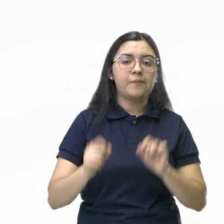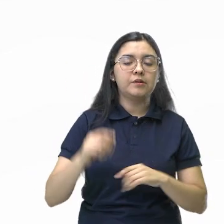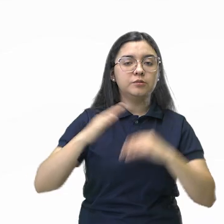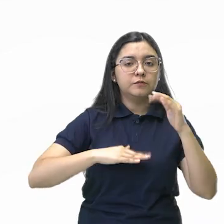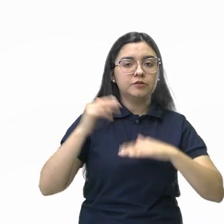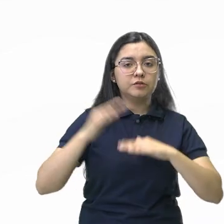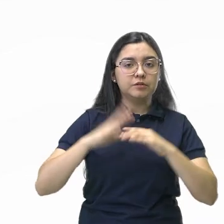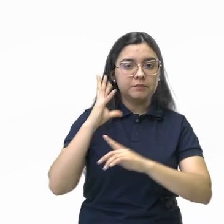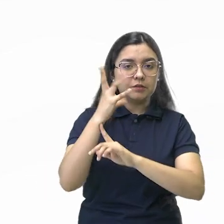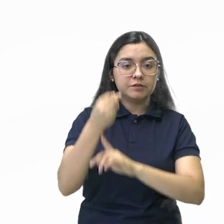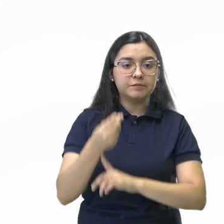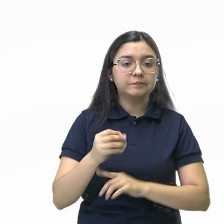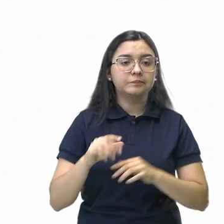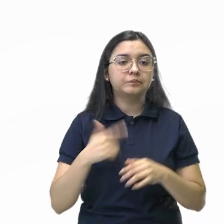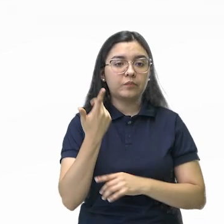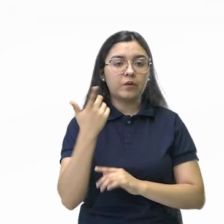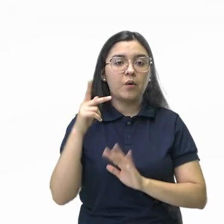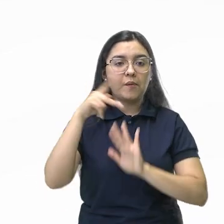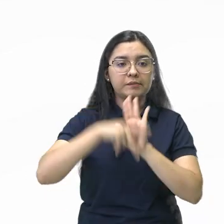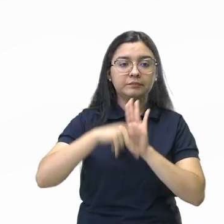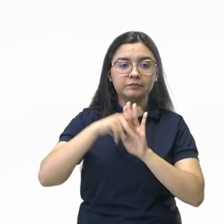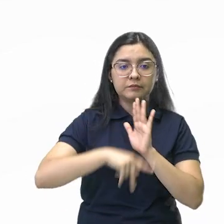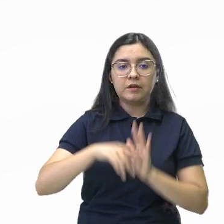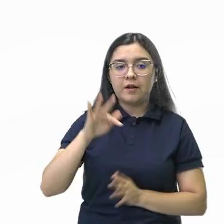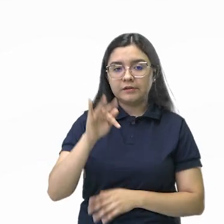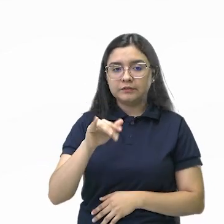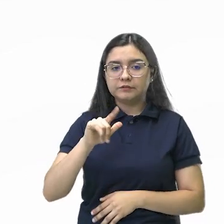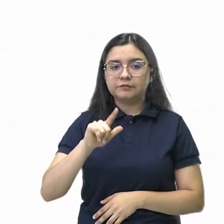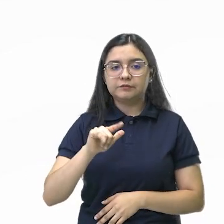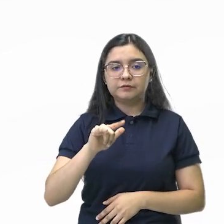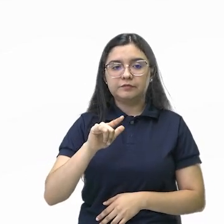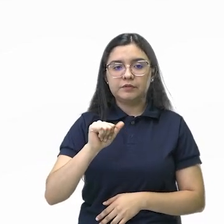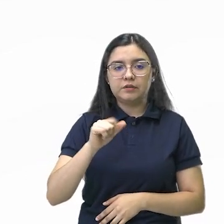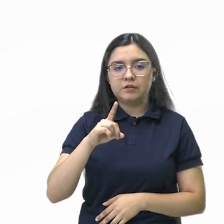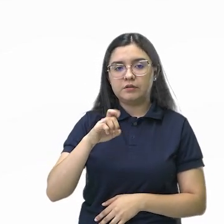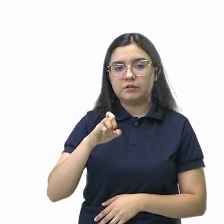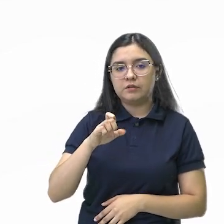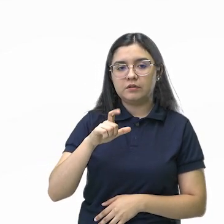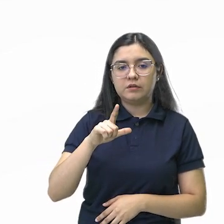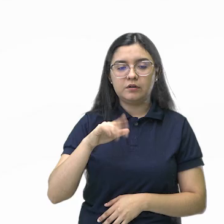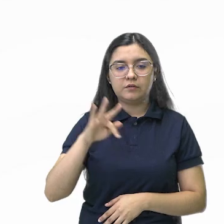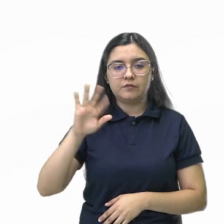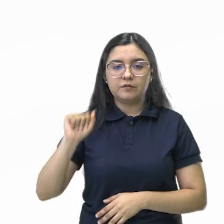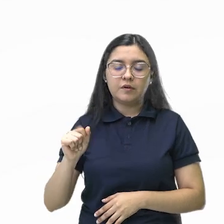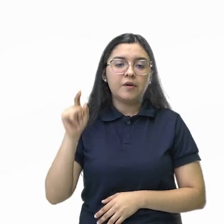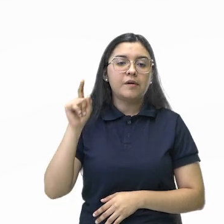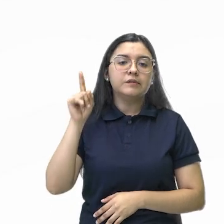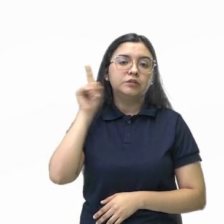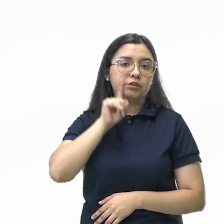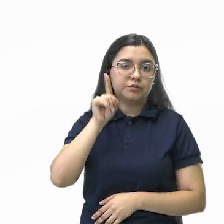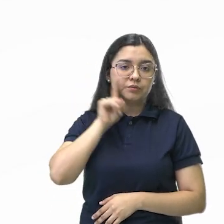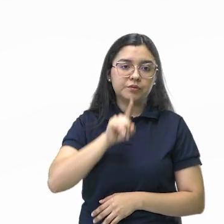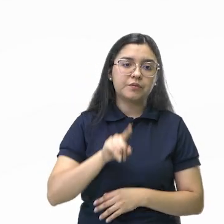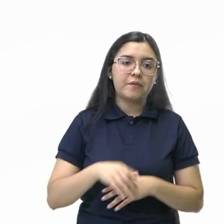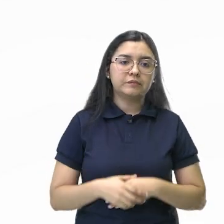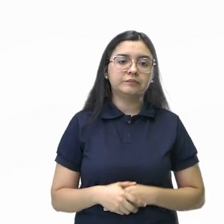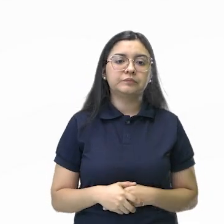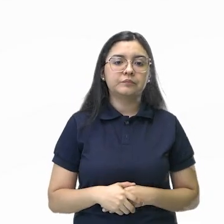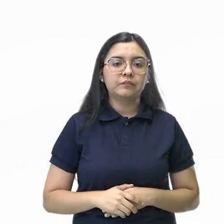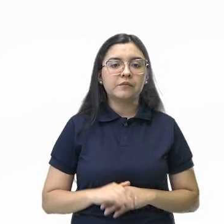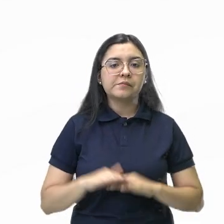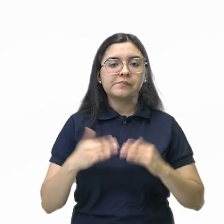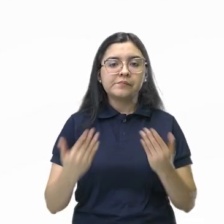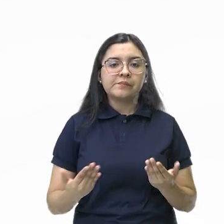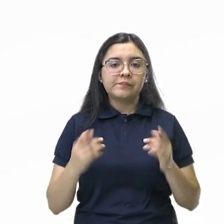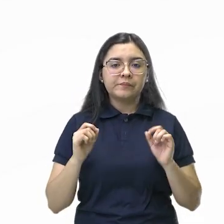os grafites. Temos outro projeto que aconteceu na Filadélfia, na cidade dos Estados Unidos.